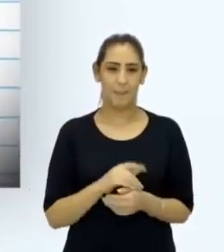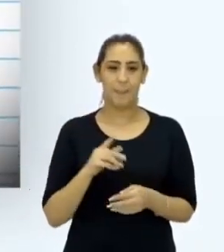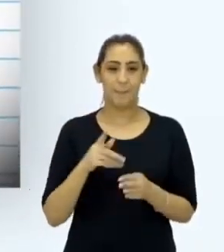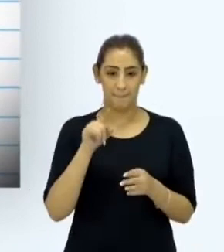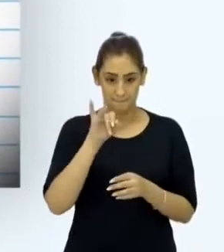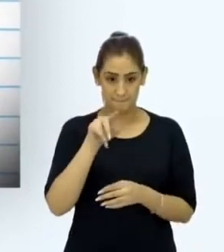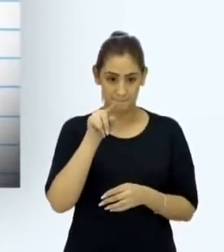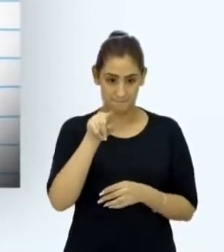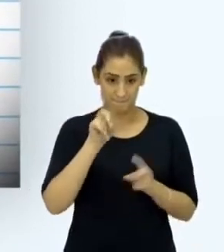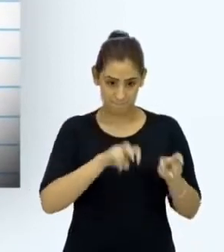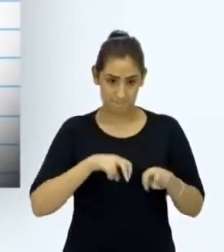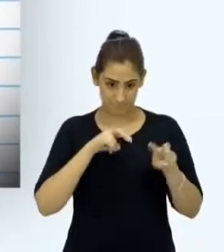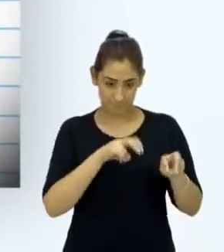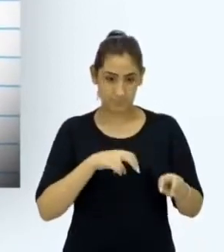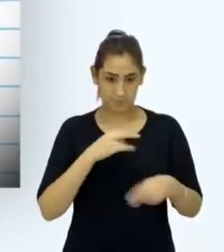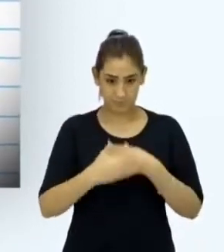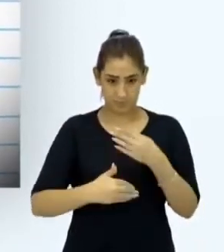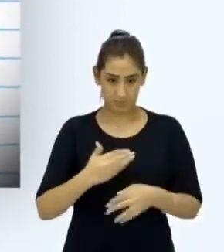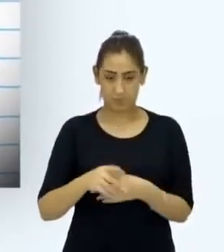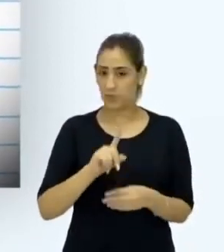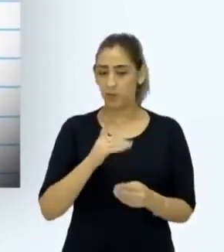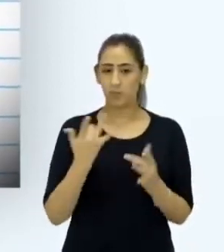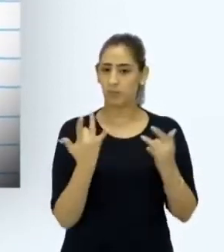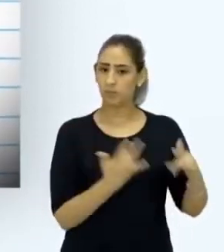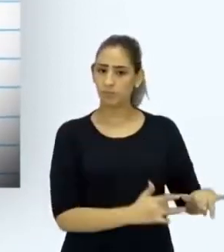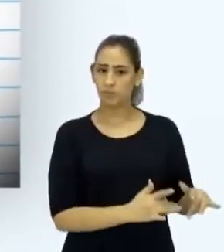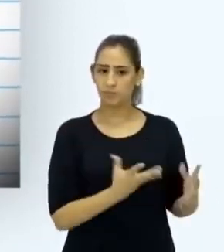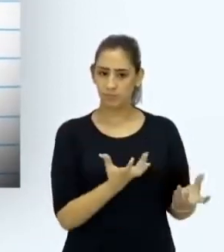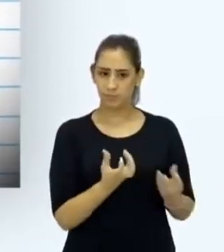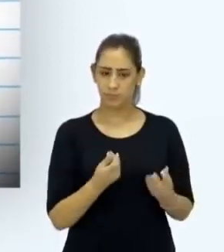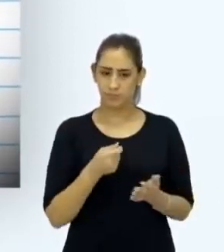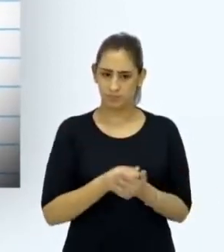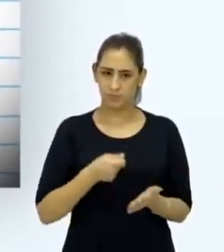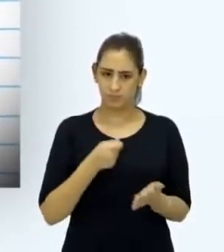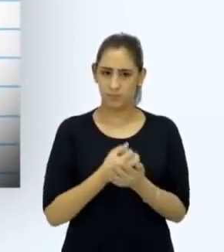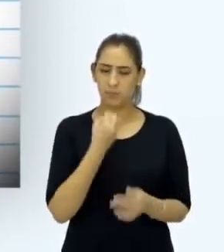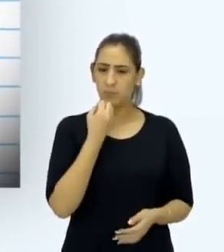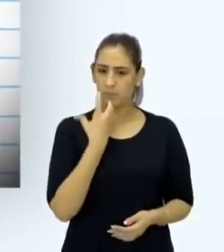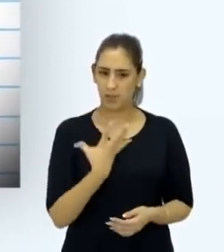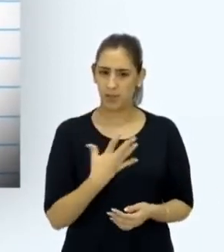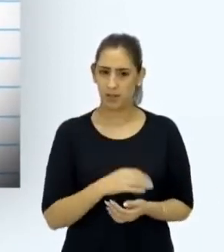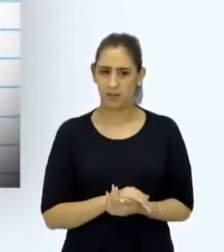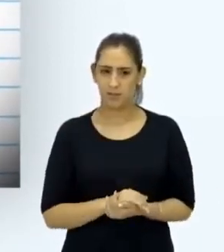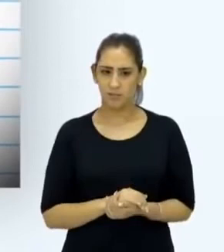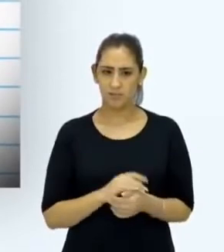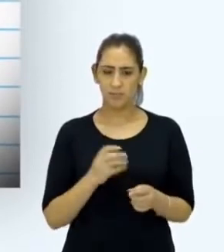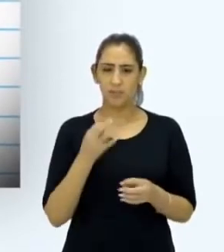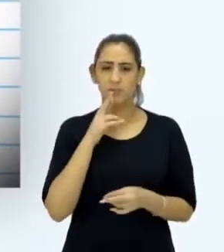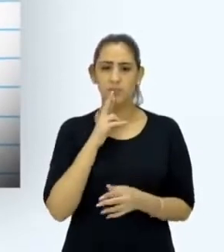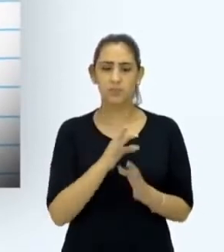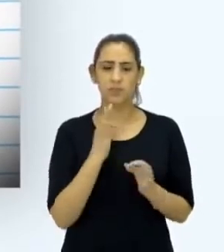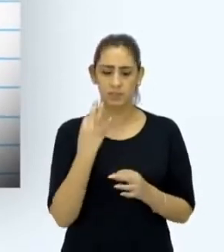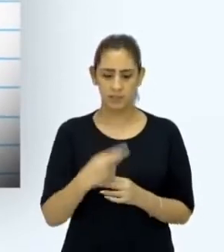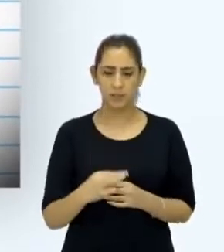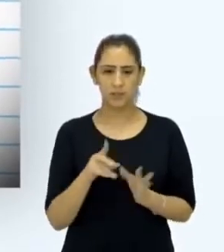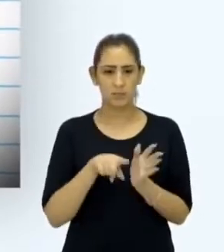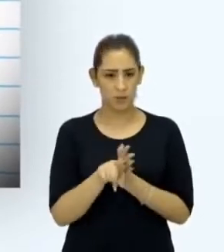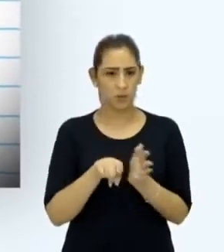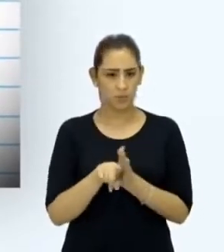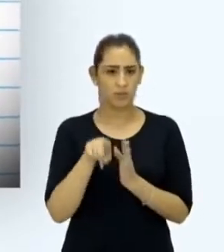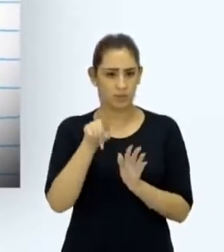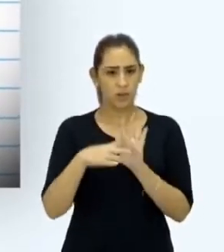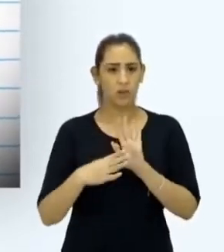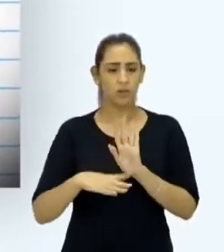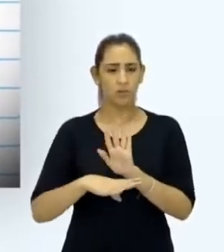produtor agropecuário, não deixe de receber bem o recenseador e responder corretamente as perguntas. Isso nos